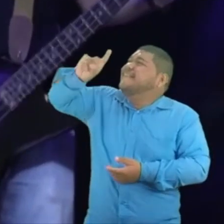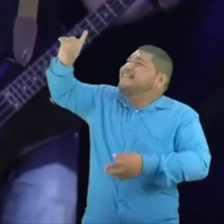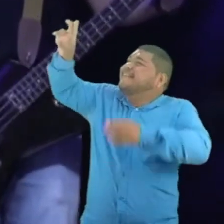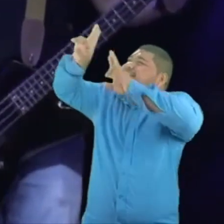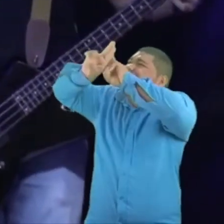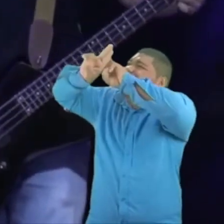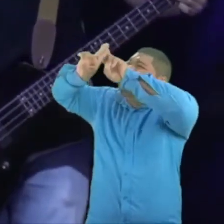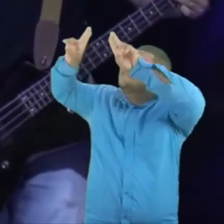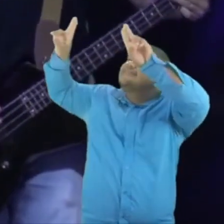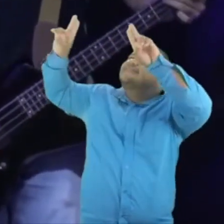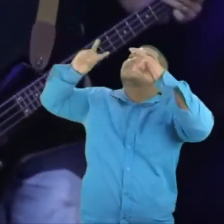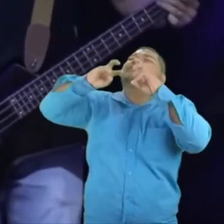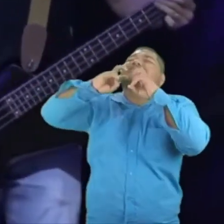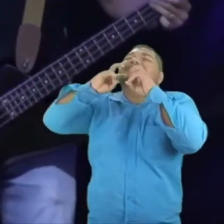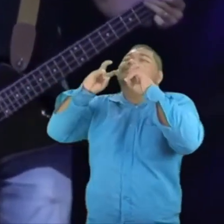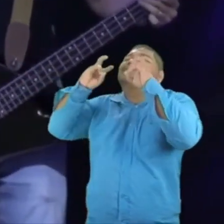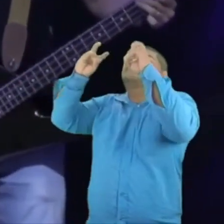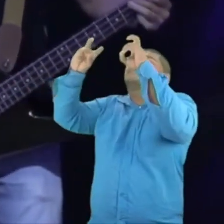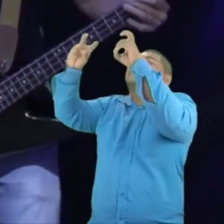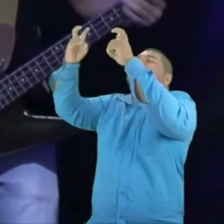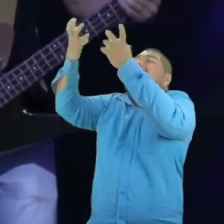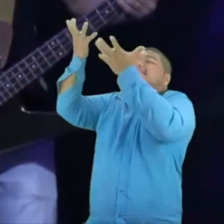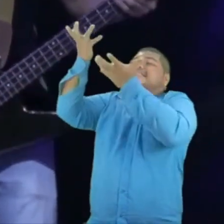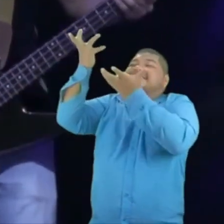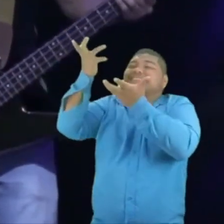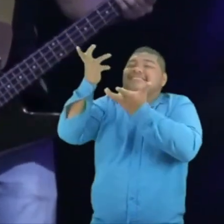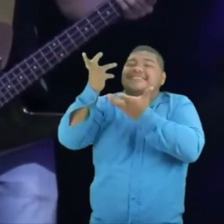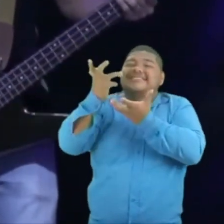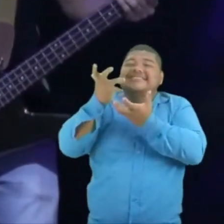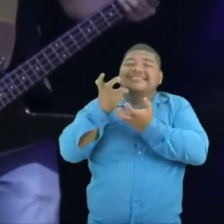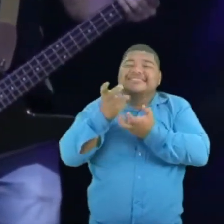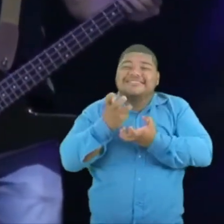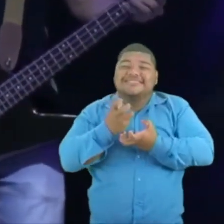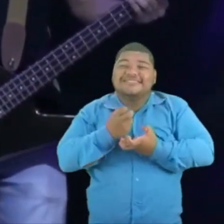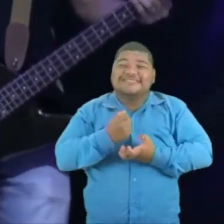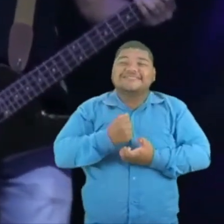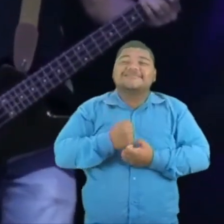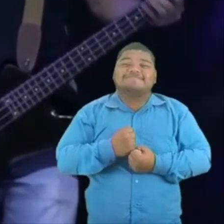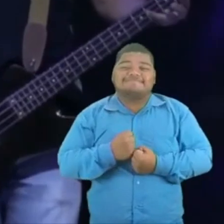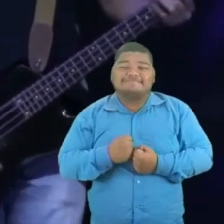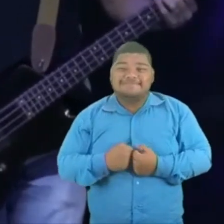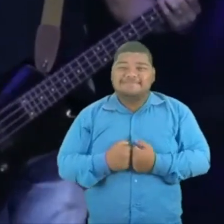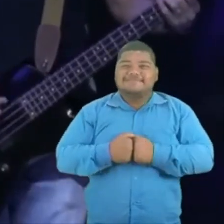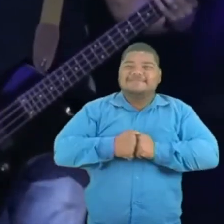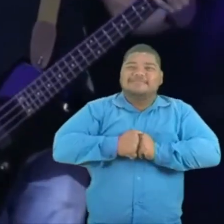E ao teu nome clamarei,